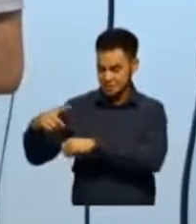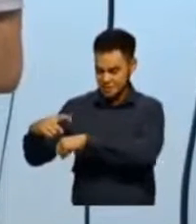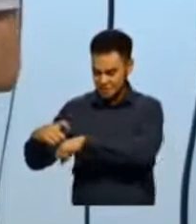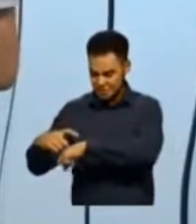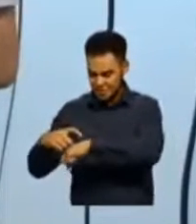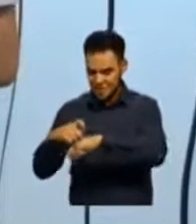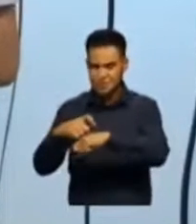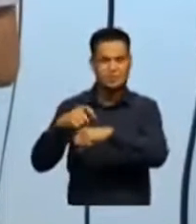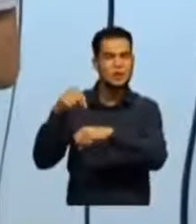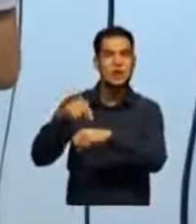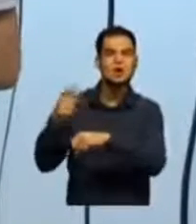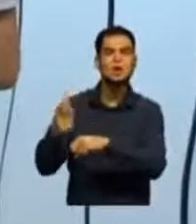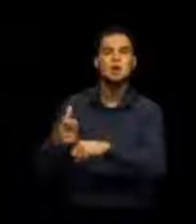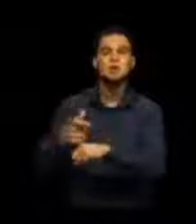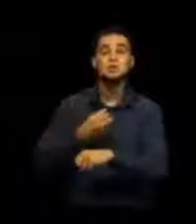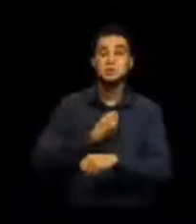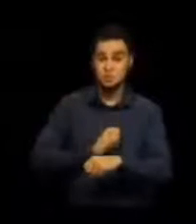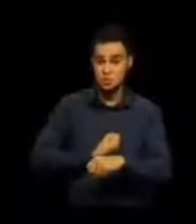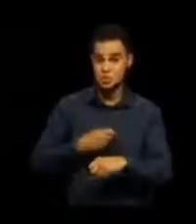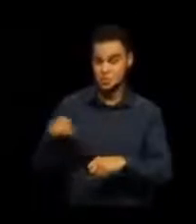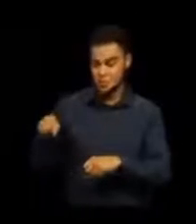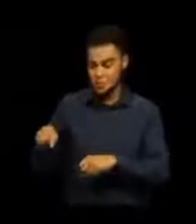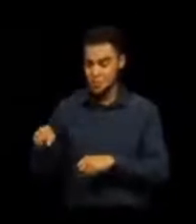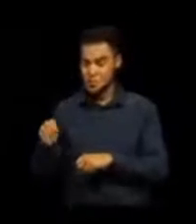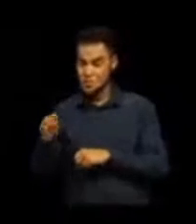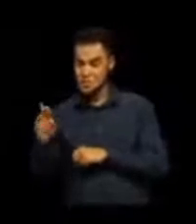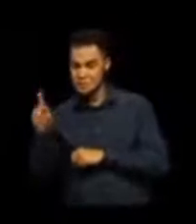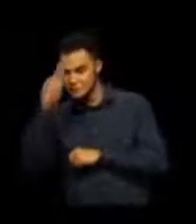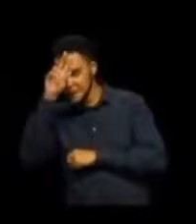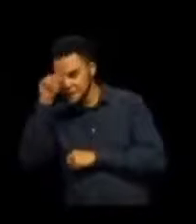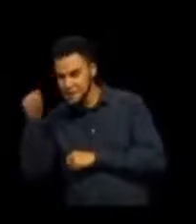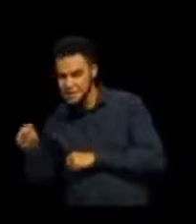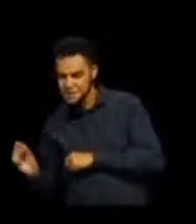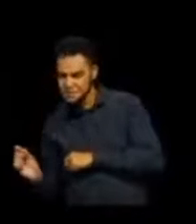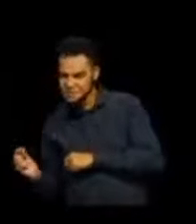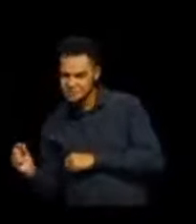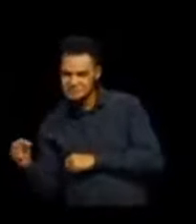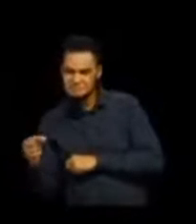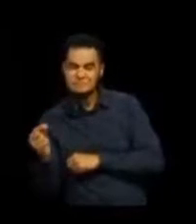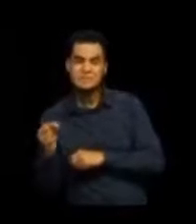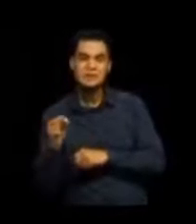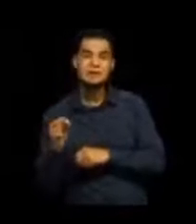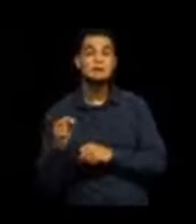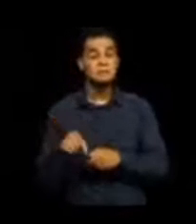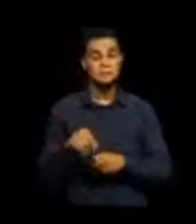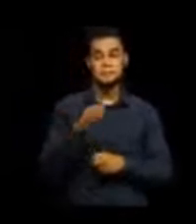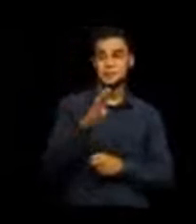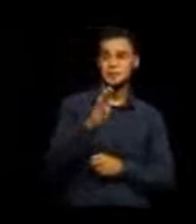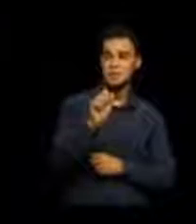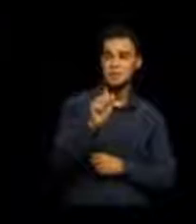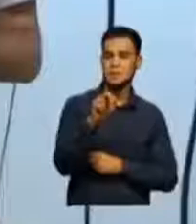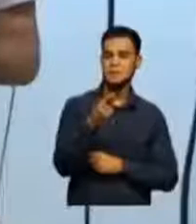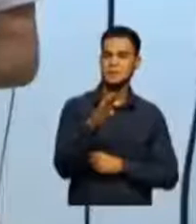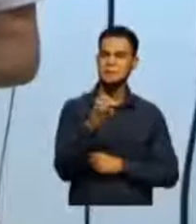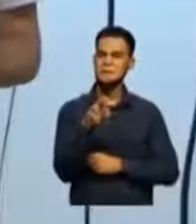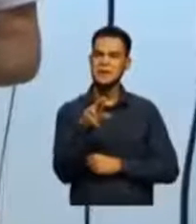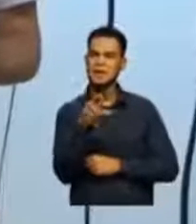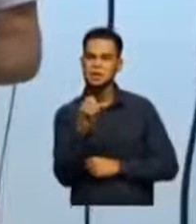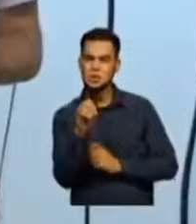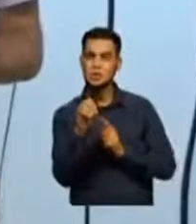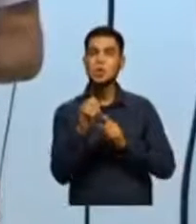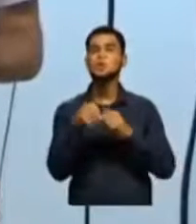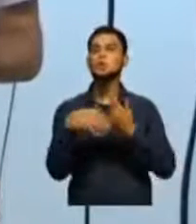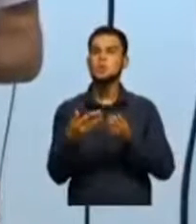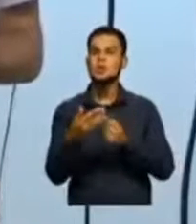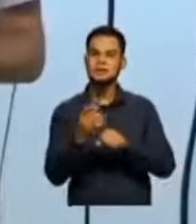nas fezes do vetor, através da pele lesada ou da mucosa, porque o barbeiro, ele quando vai picar a